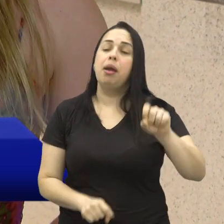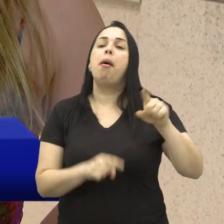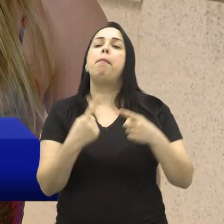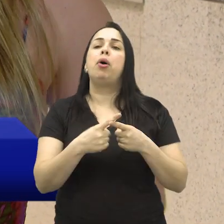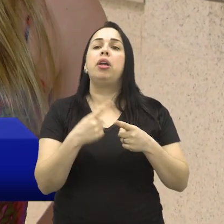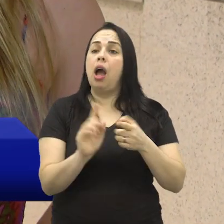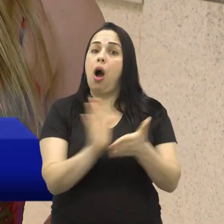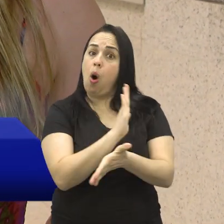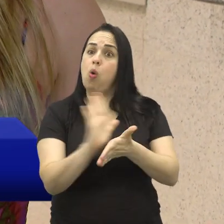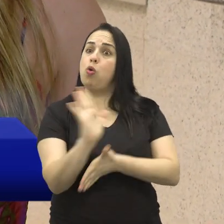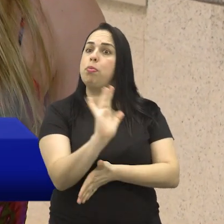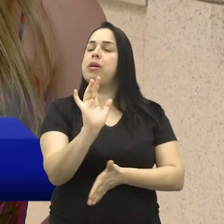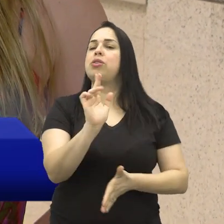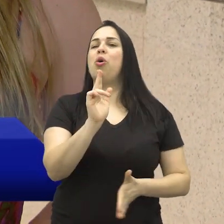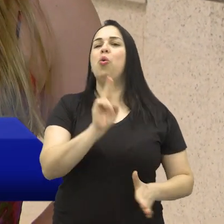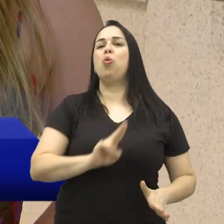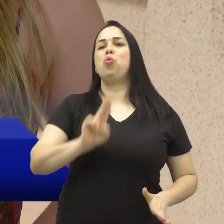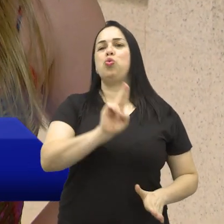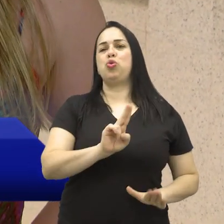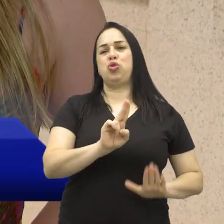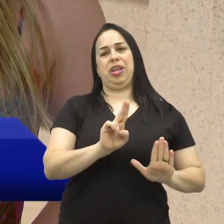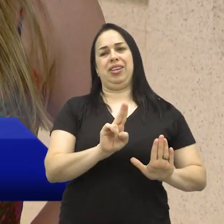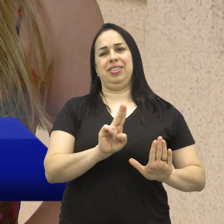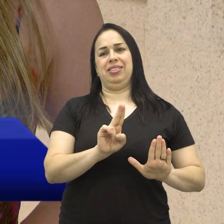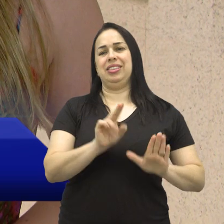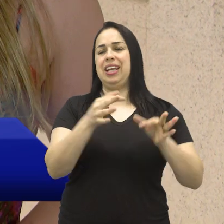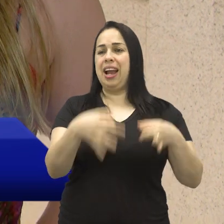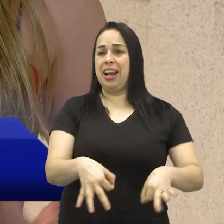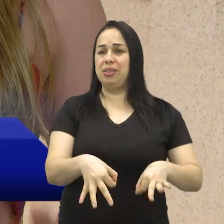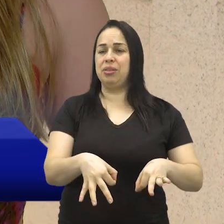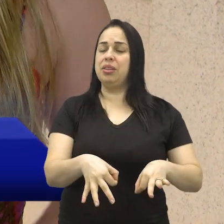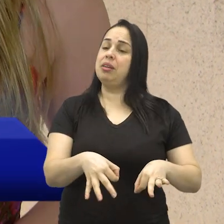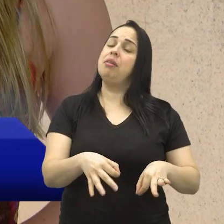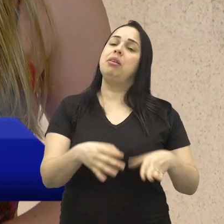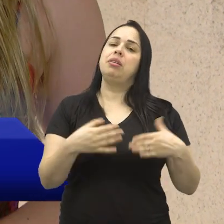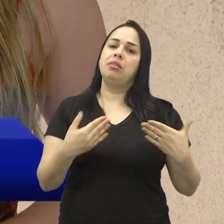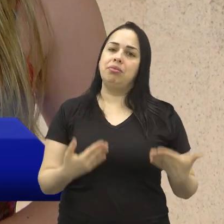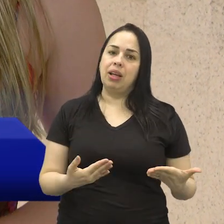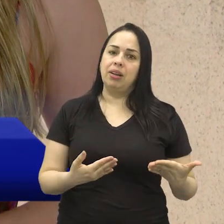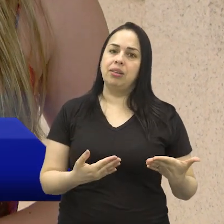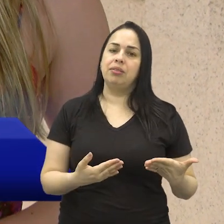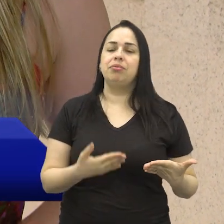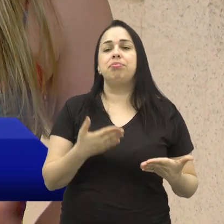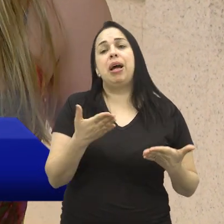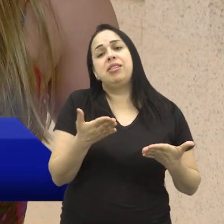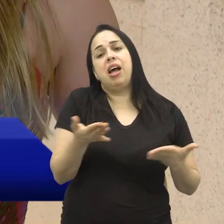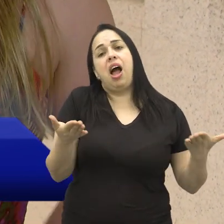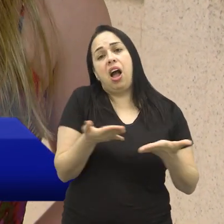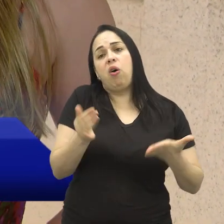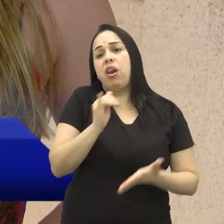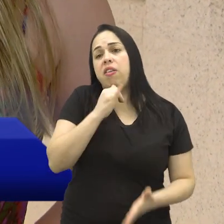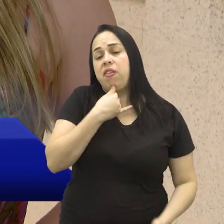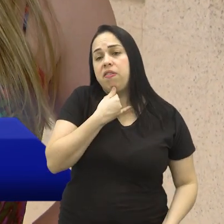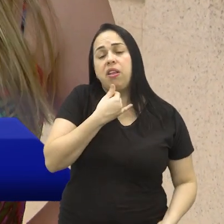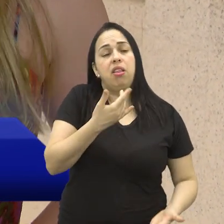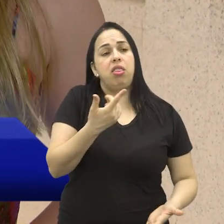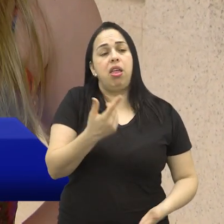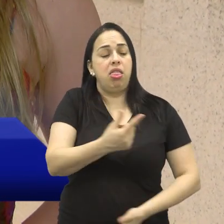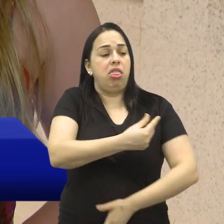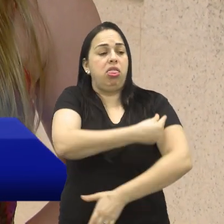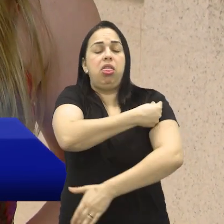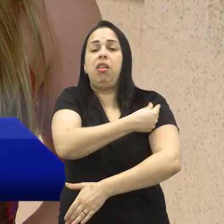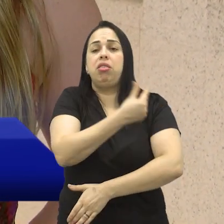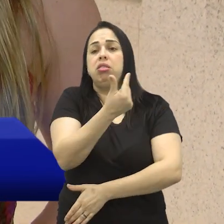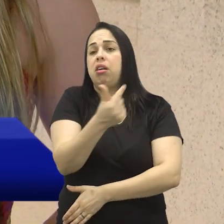uso consciente e correto dessas medicações. Então, essas pacientes que fazem uso, infelizmente, por enquanto,